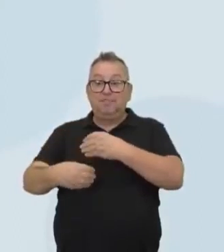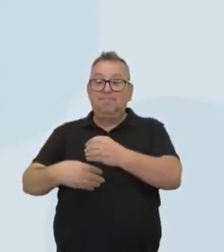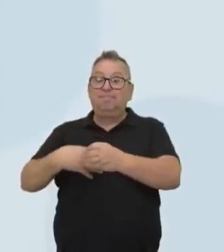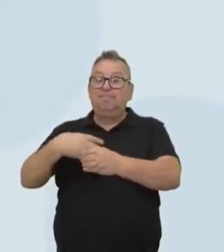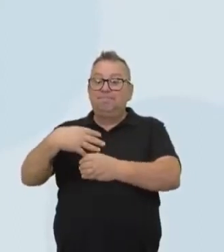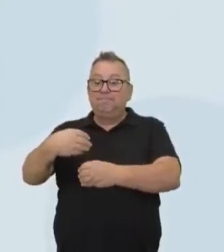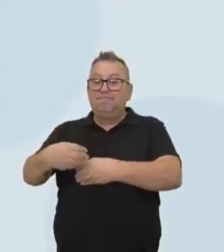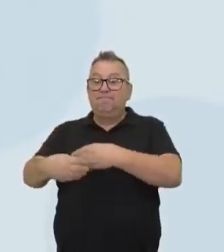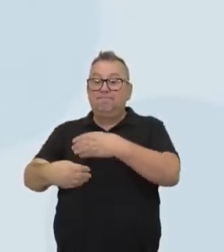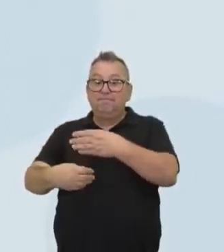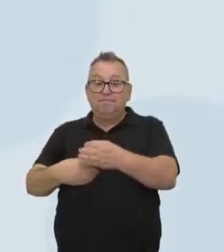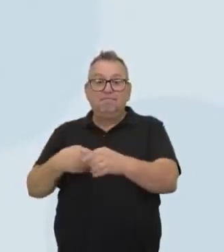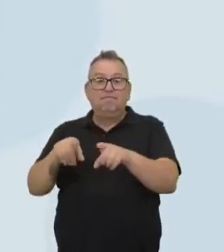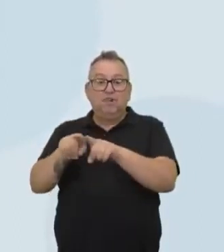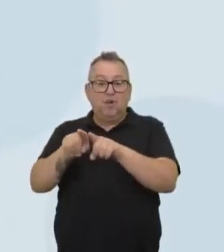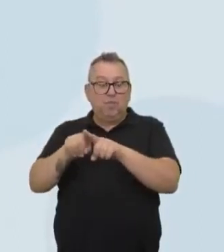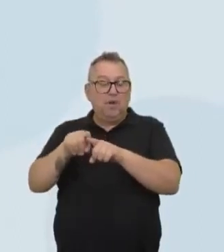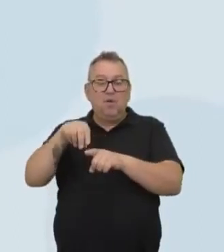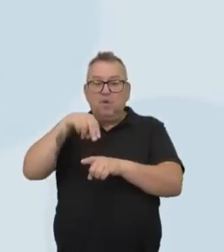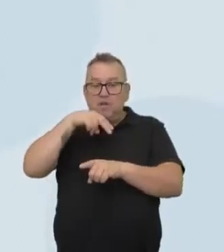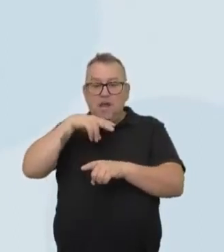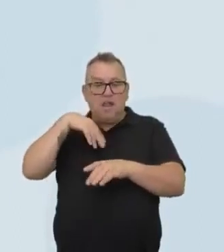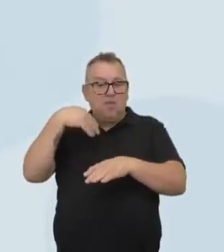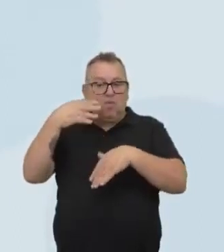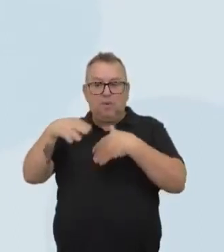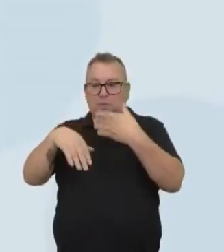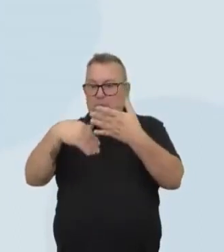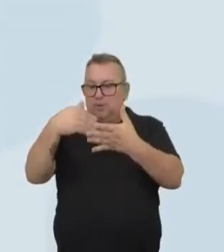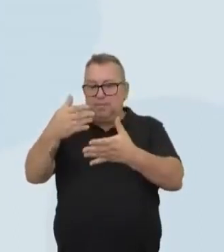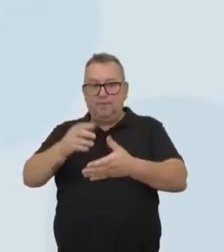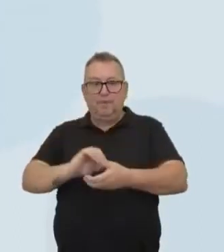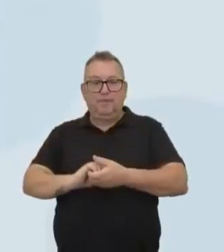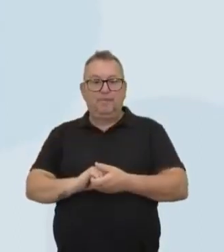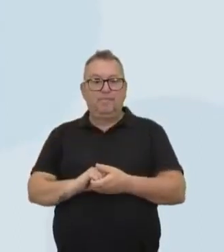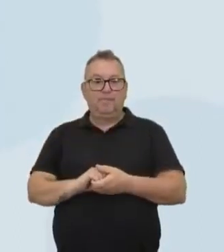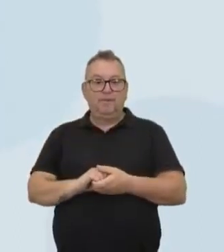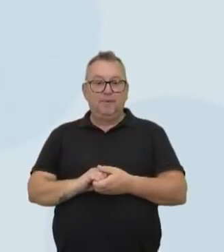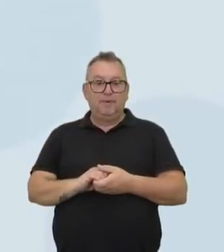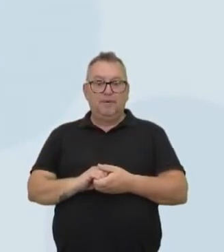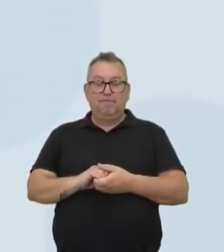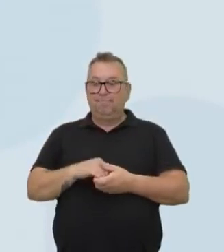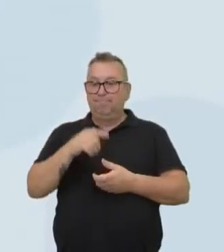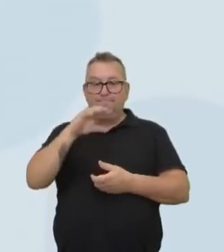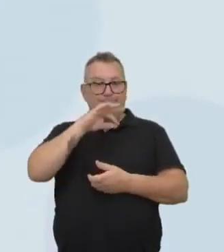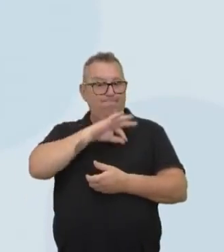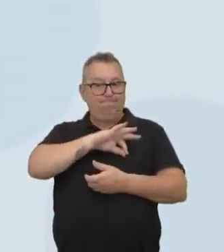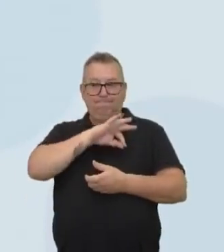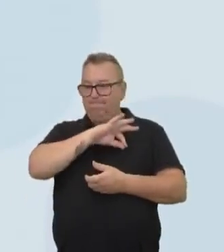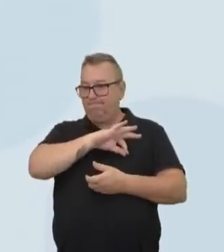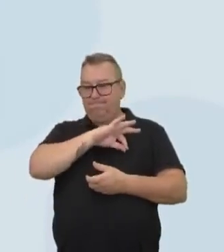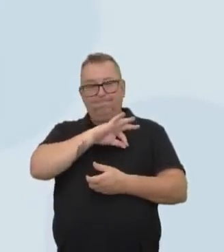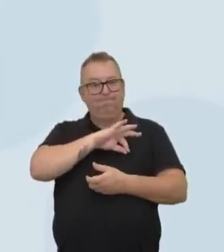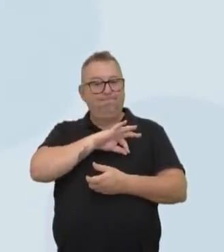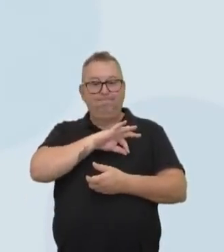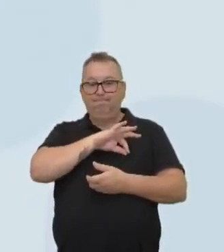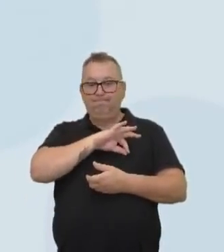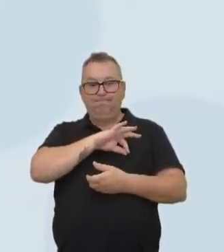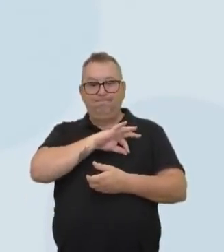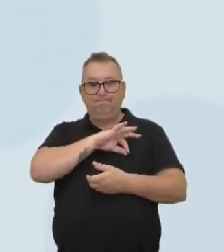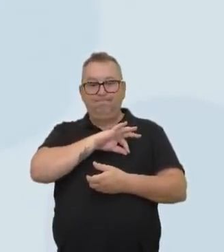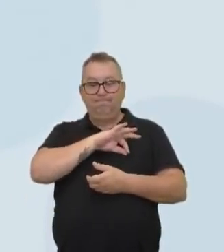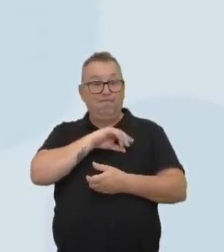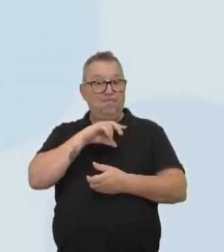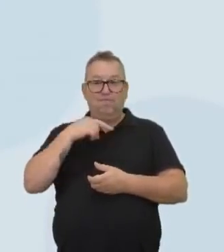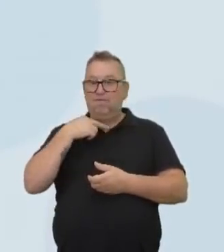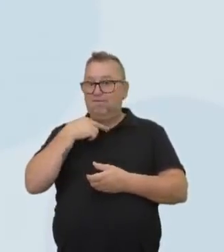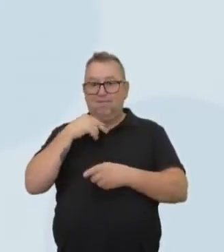Um pai é servo, o filho vai ser o neto e assim por diante. Não recebiam salário. Não podiam sair